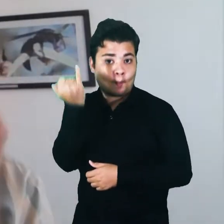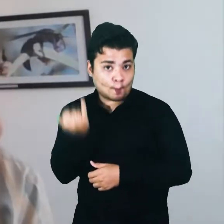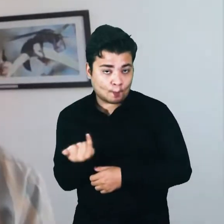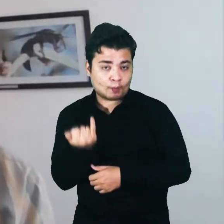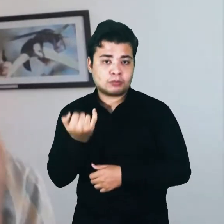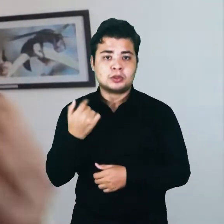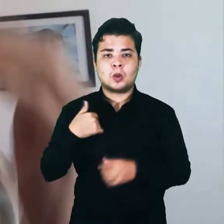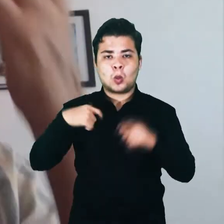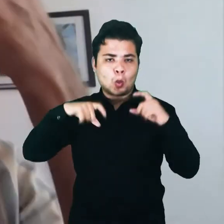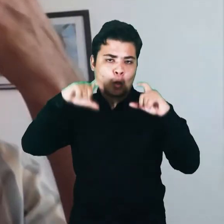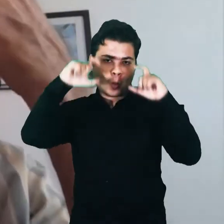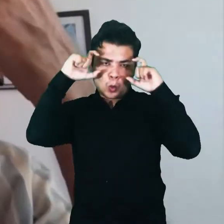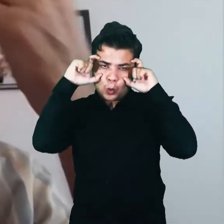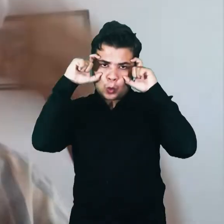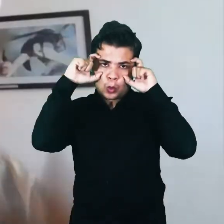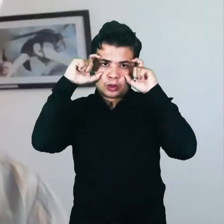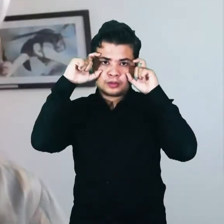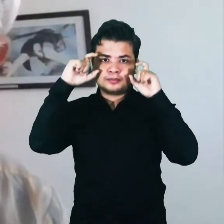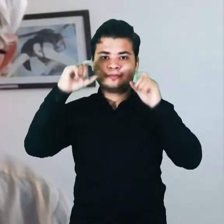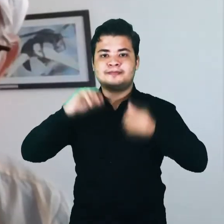uso óculos, estou usando